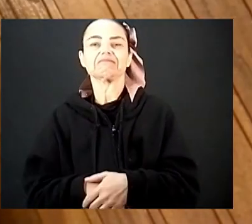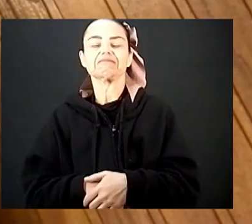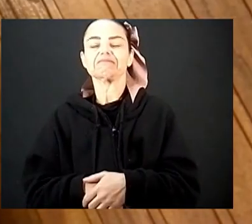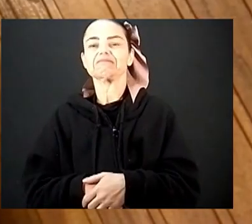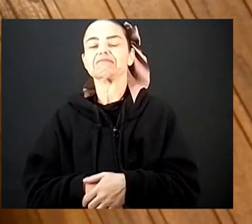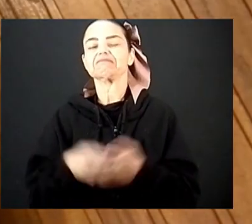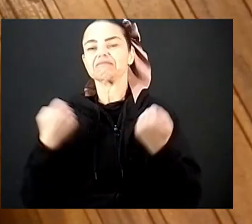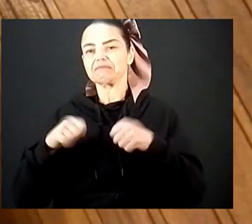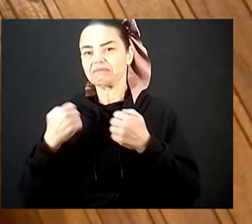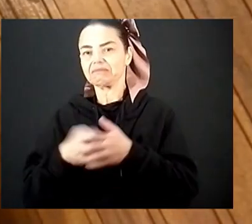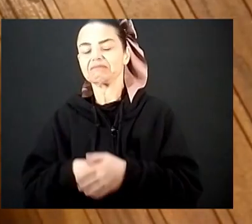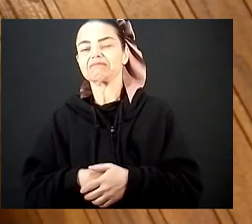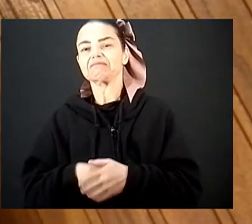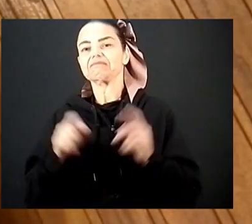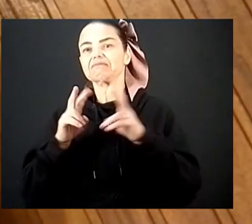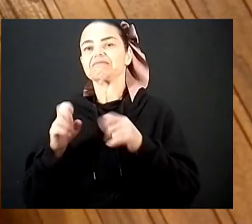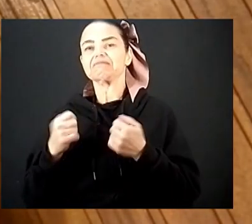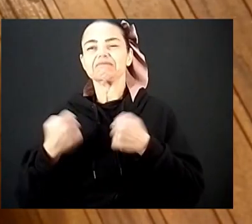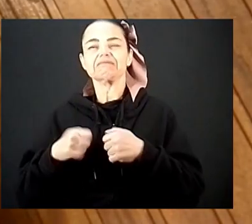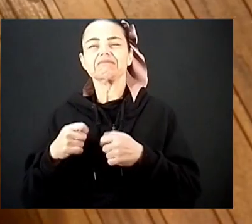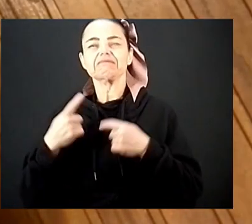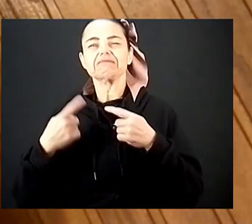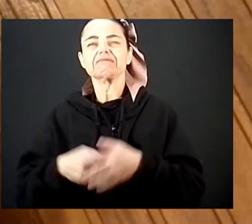para qualquer tema que quiserem debater.